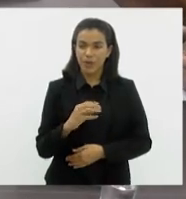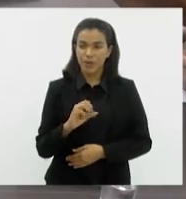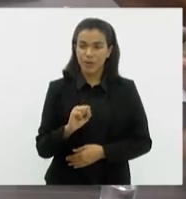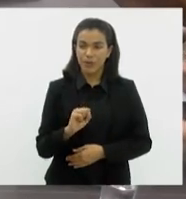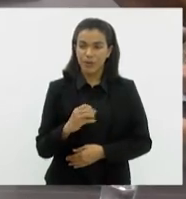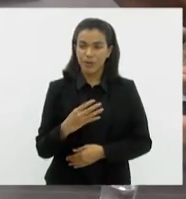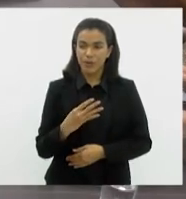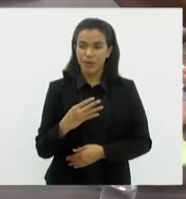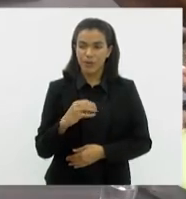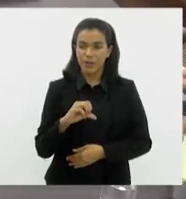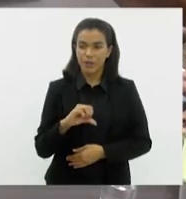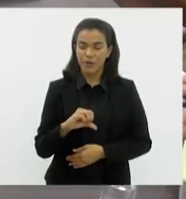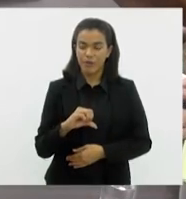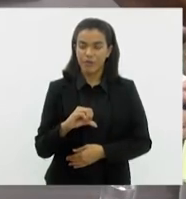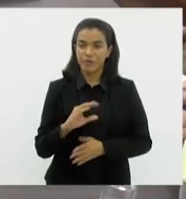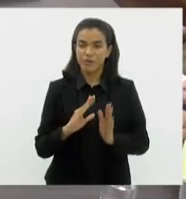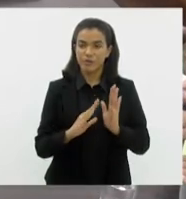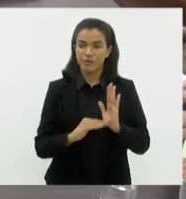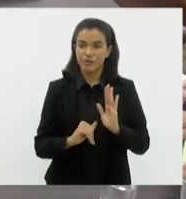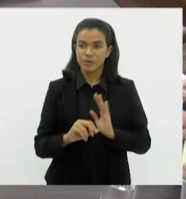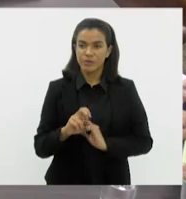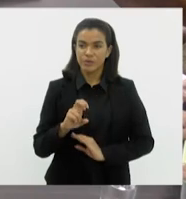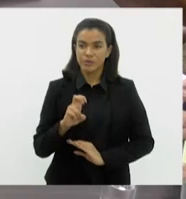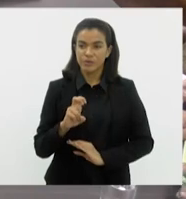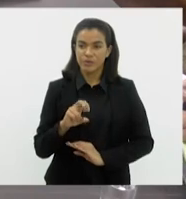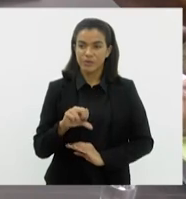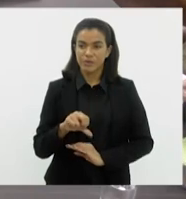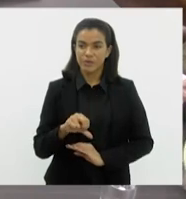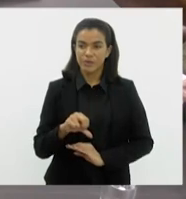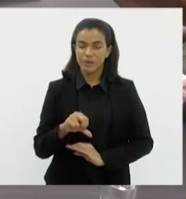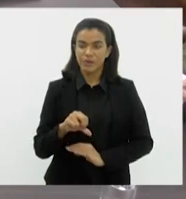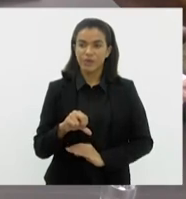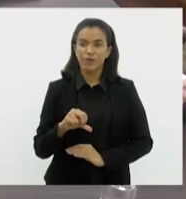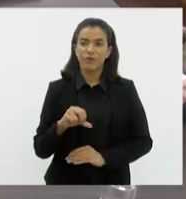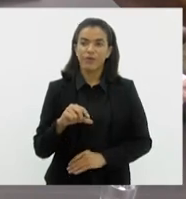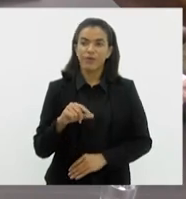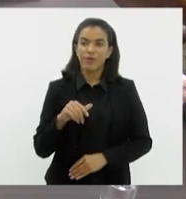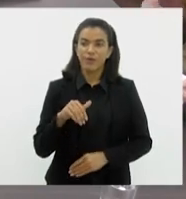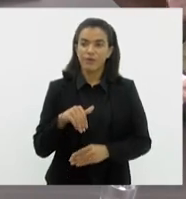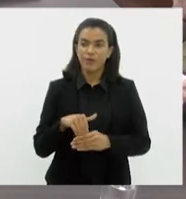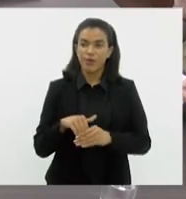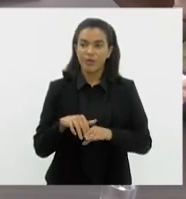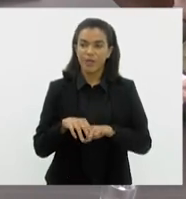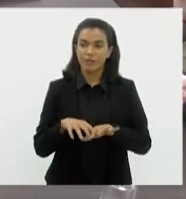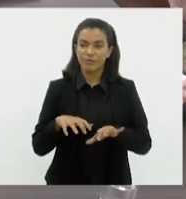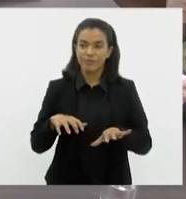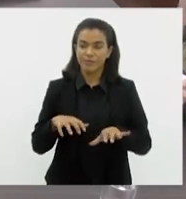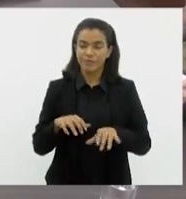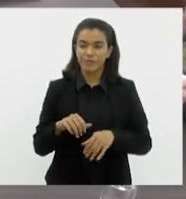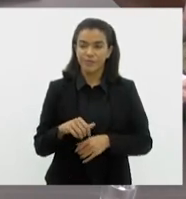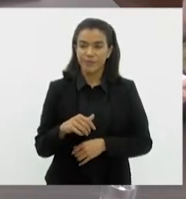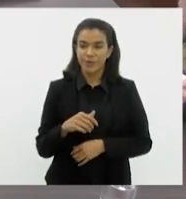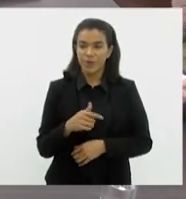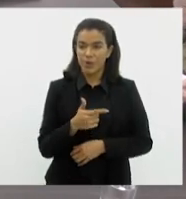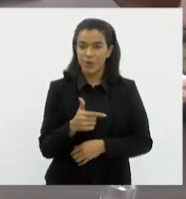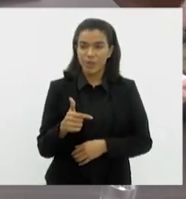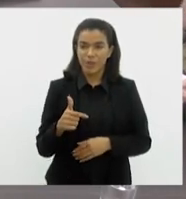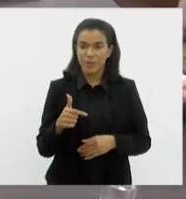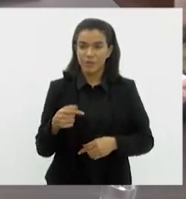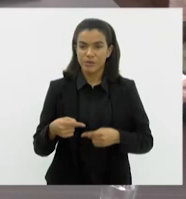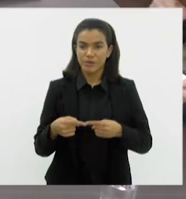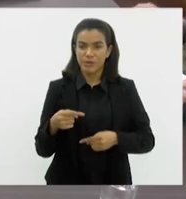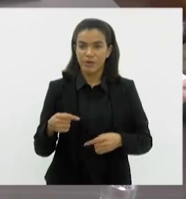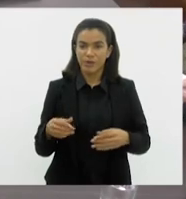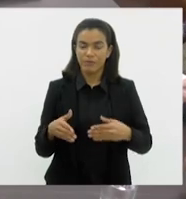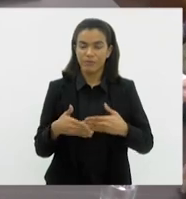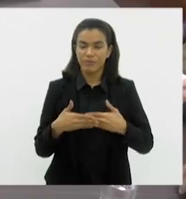e retirado o 59, que a gente vai votar isolado, em discussão. Não havendo quem queira discutir, encerrada a